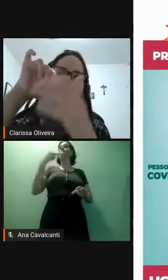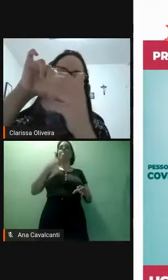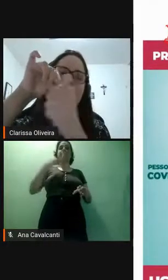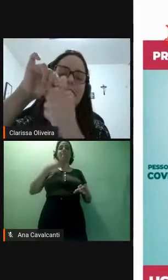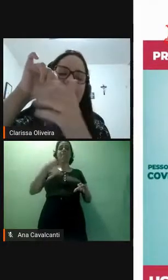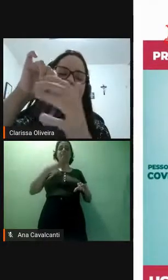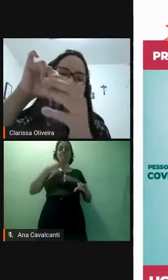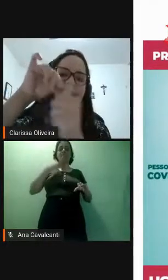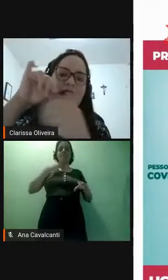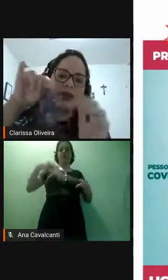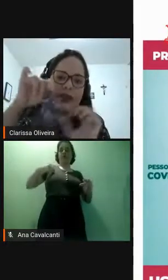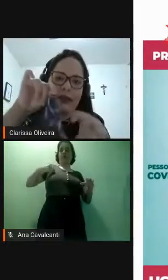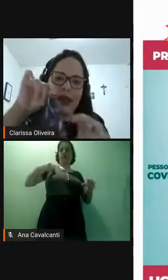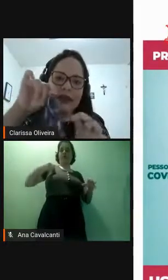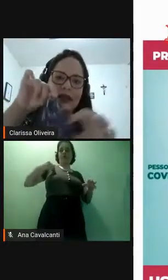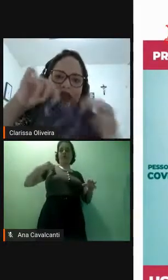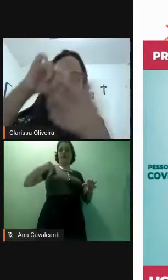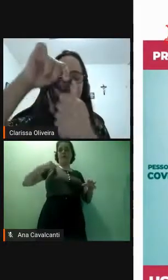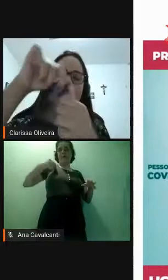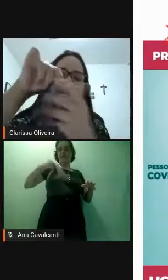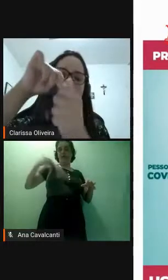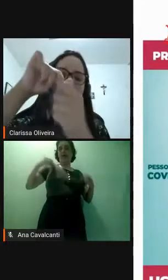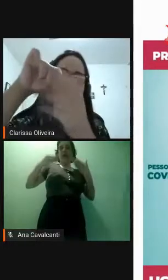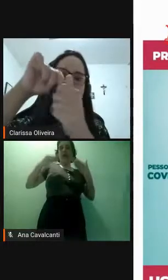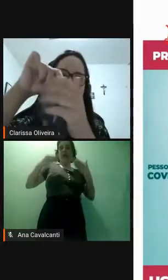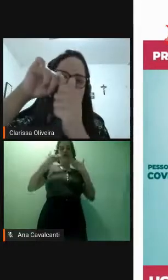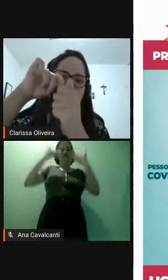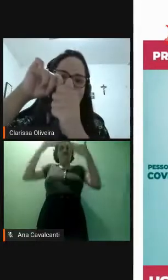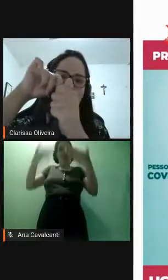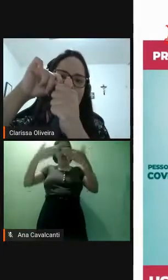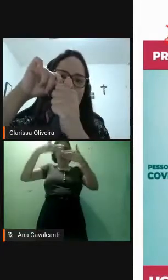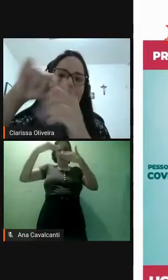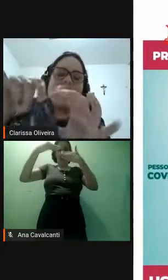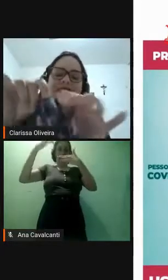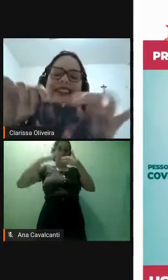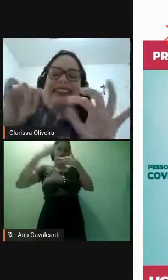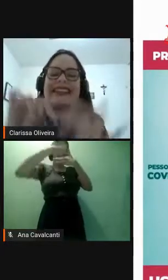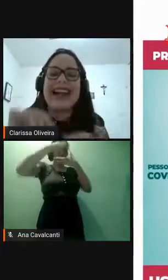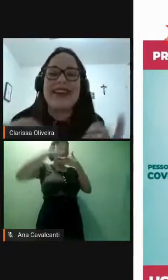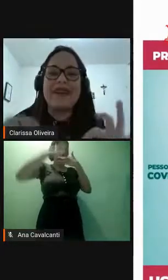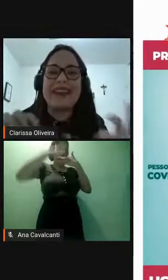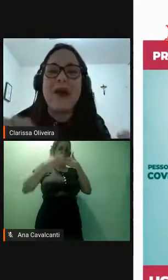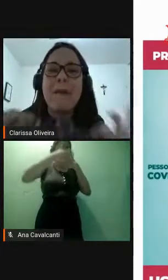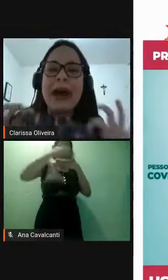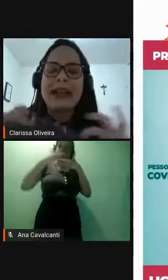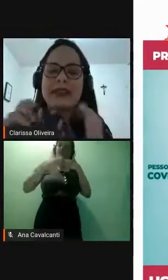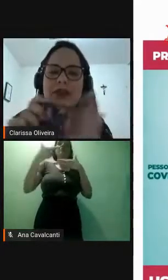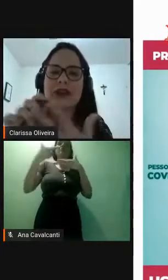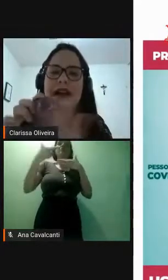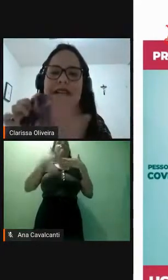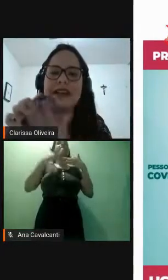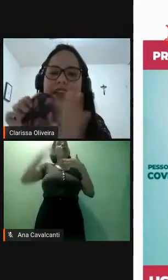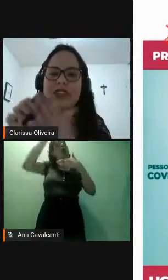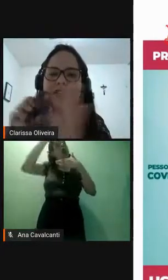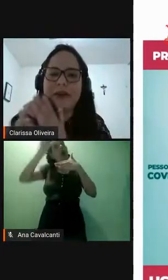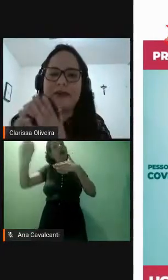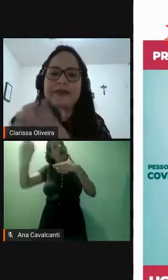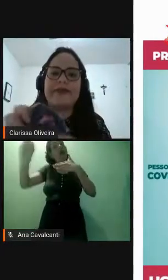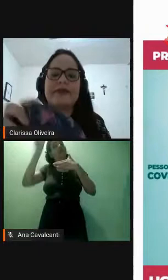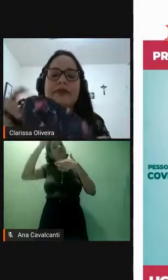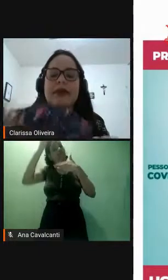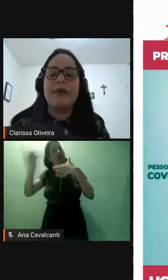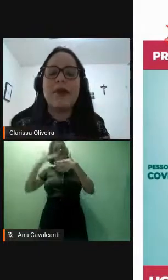na região frontal da nossa máscara. Jamais tocar aqui. A gente tentar evitar ao máximo tocar nessa